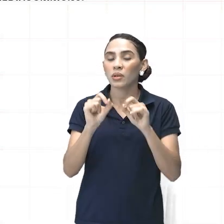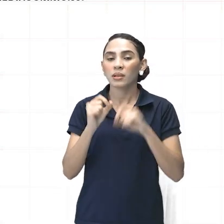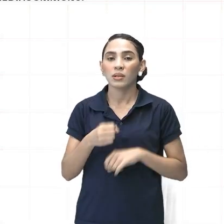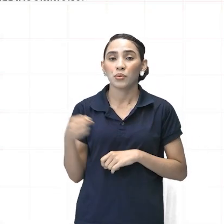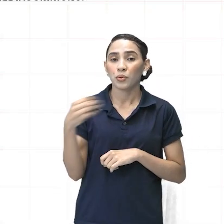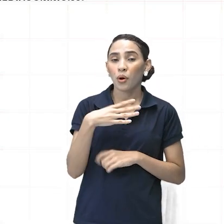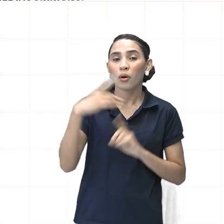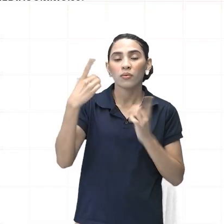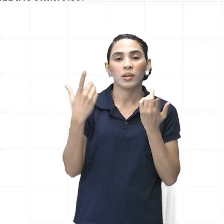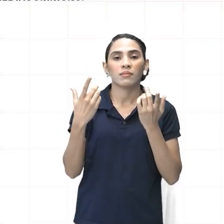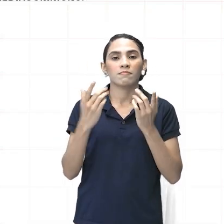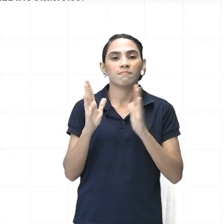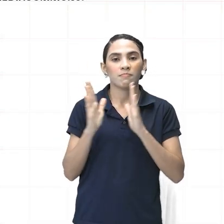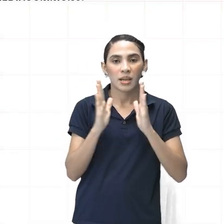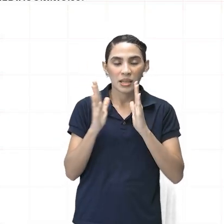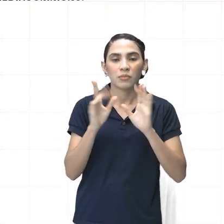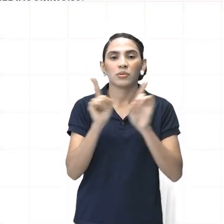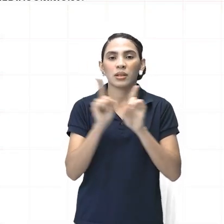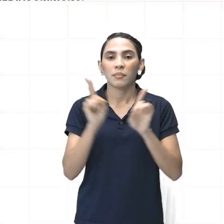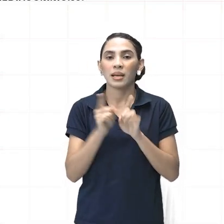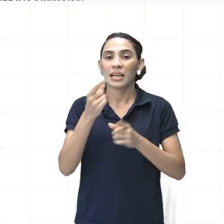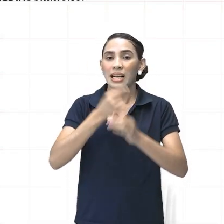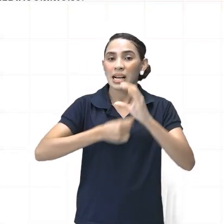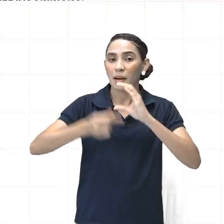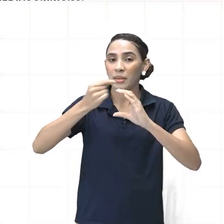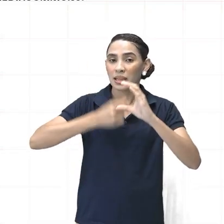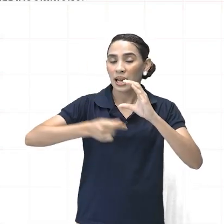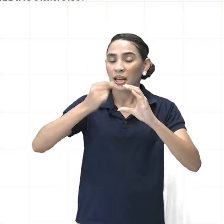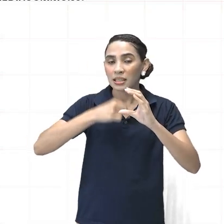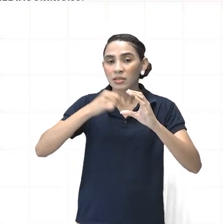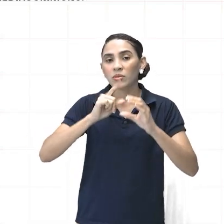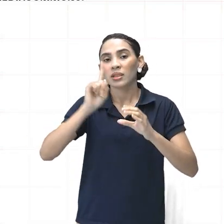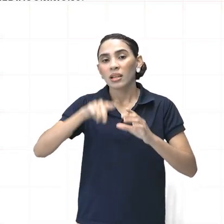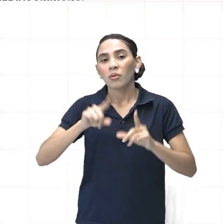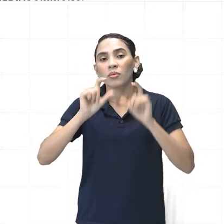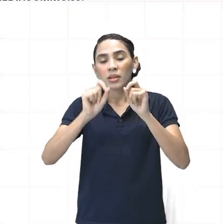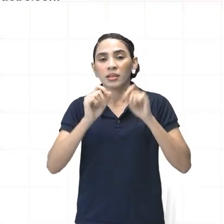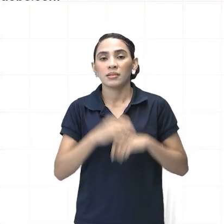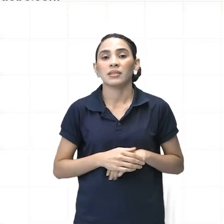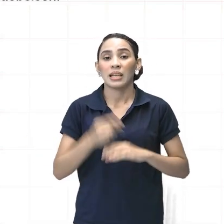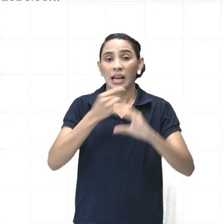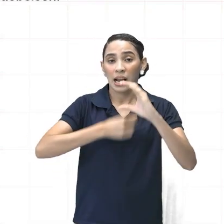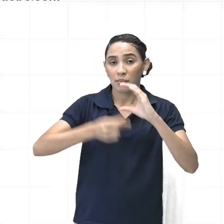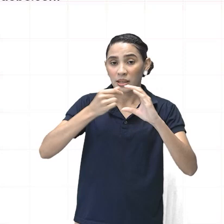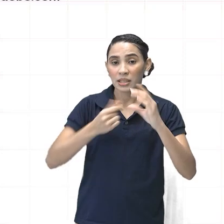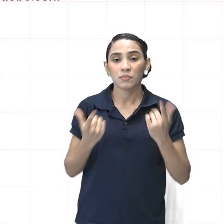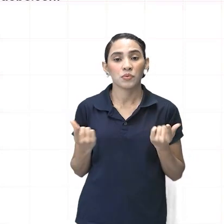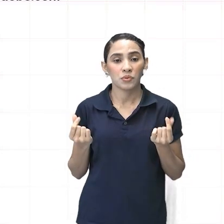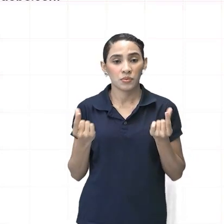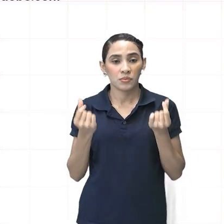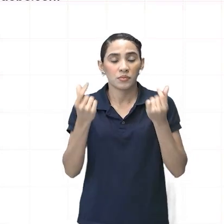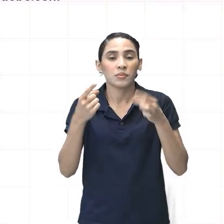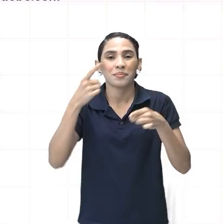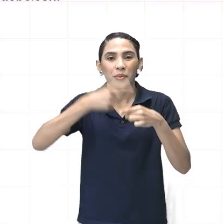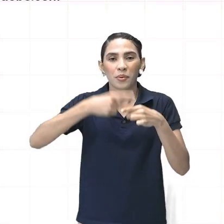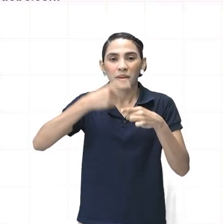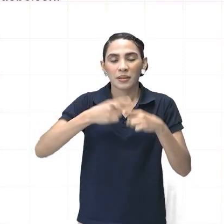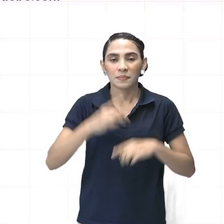uma nova fase, a surgir uma nova fase do capitalismo, que vem através aí do capitalismo financeiro. Por